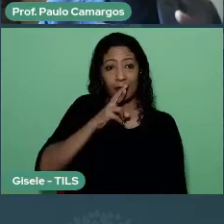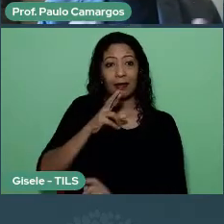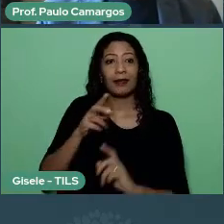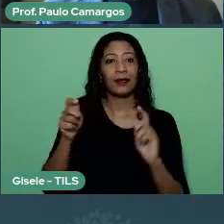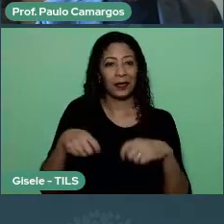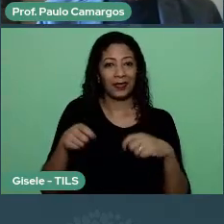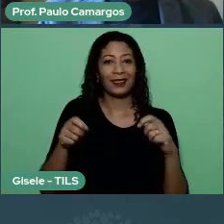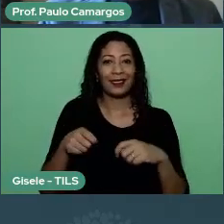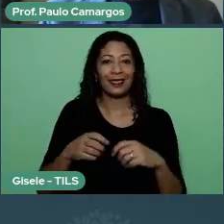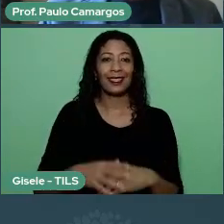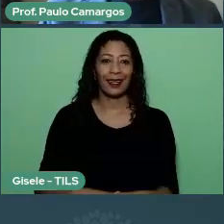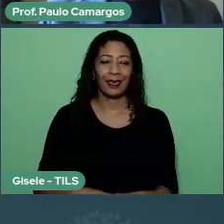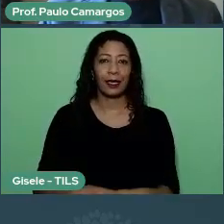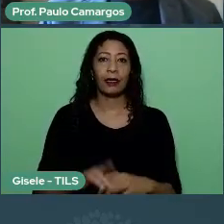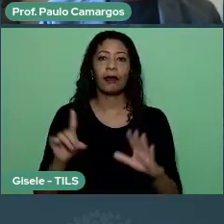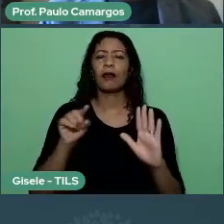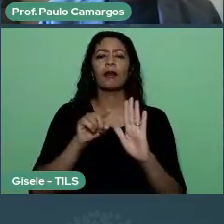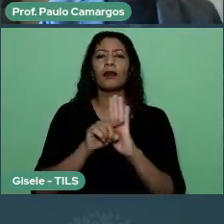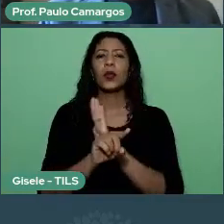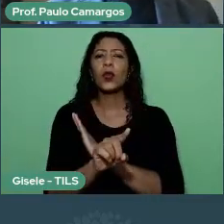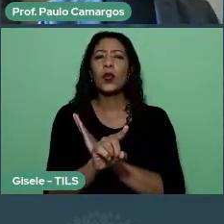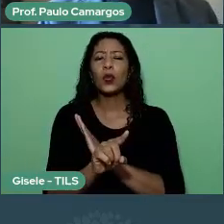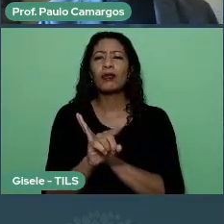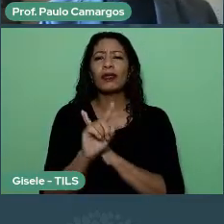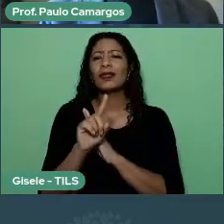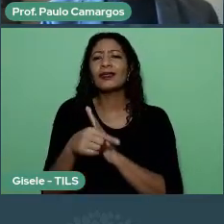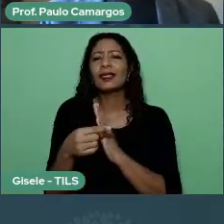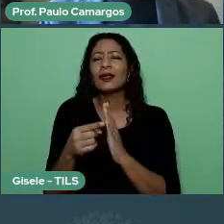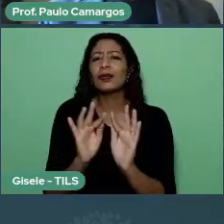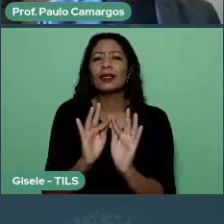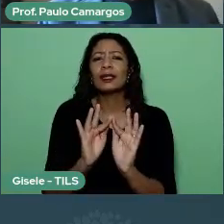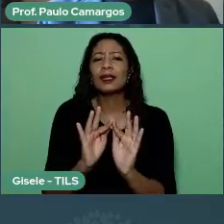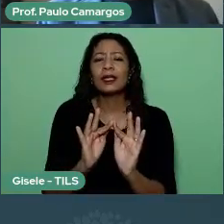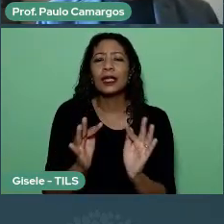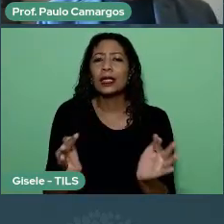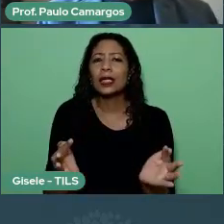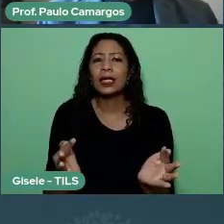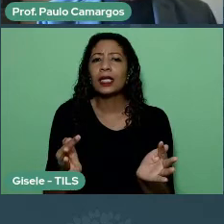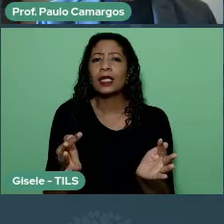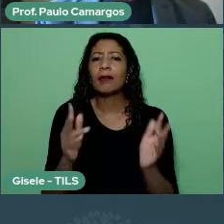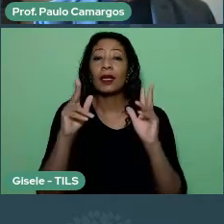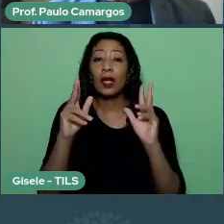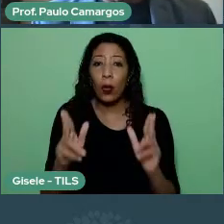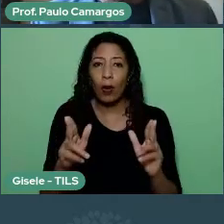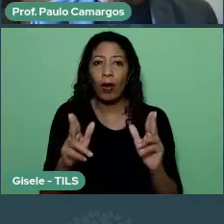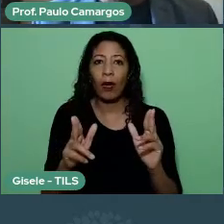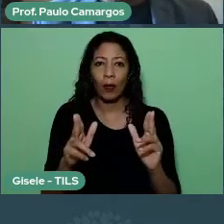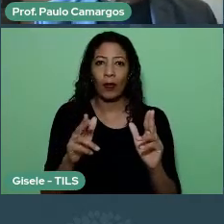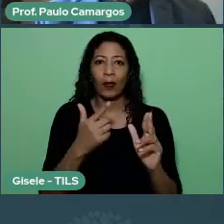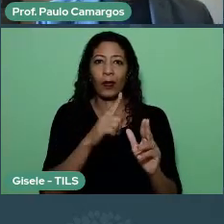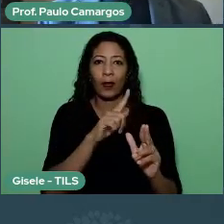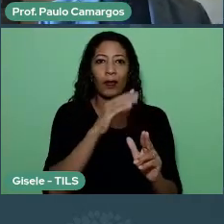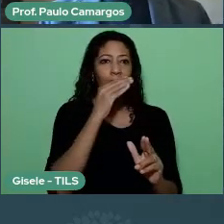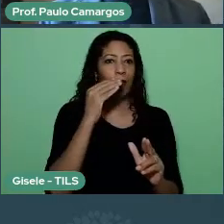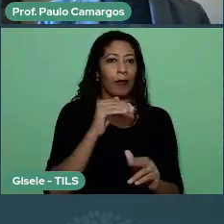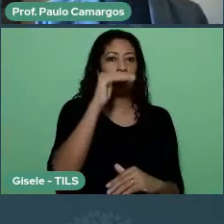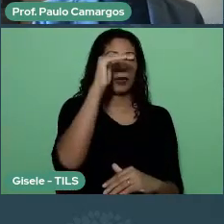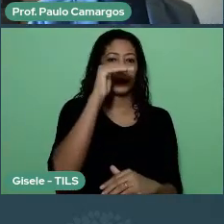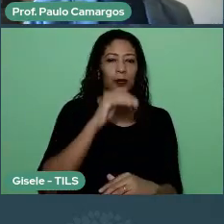E a pergunta, de um modo geral, as perguntas são mais ou menos as mesmas que são